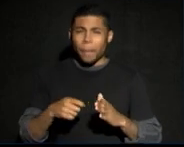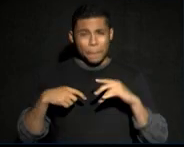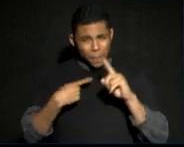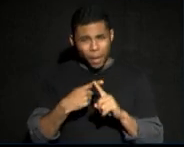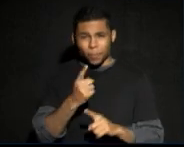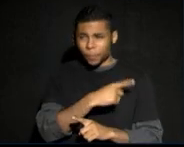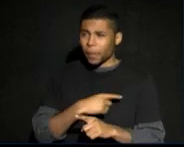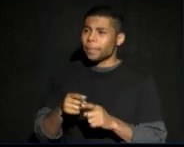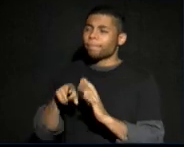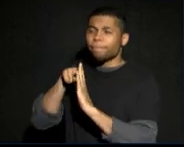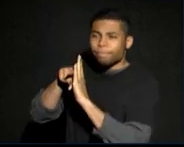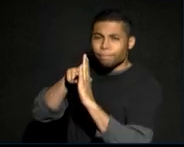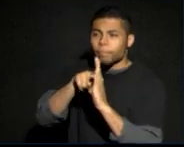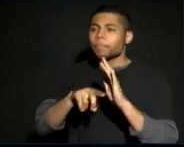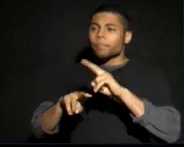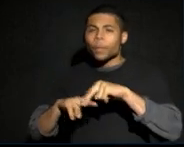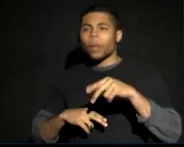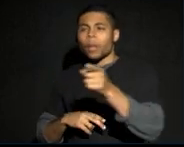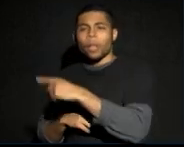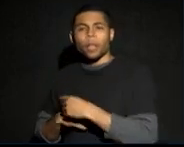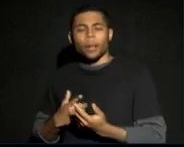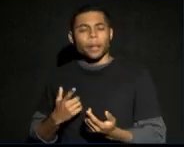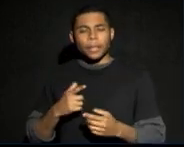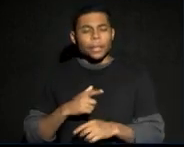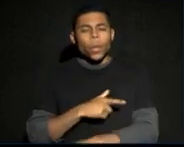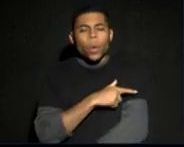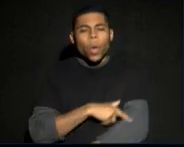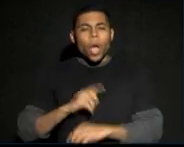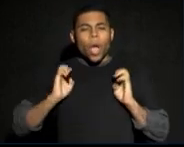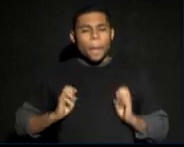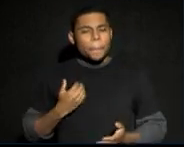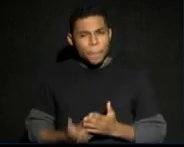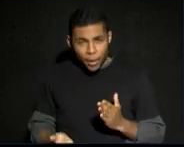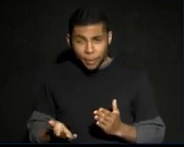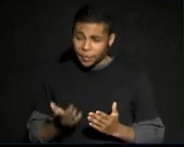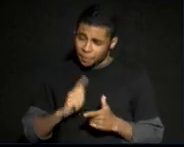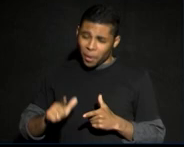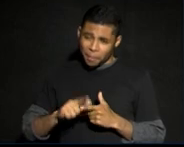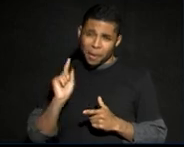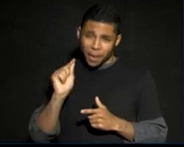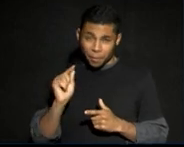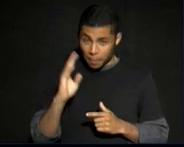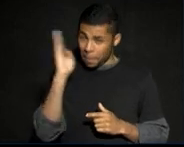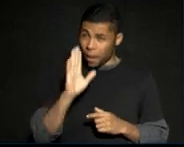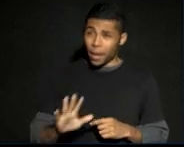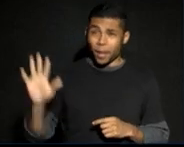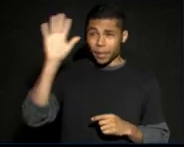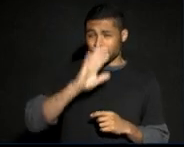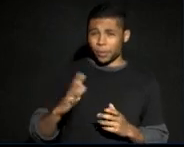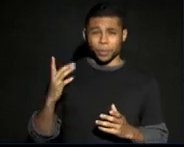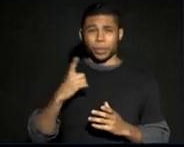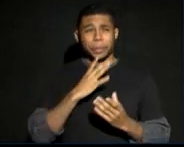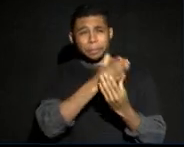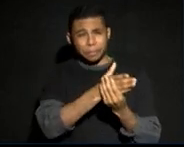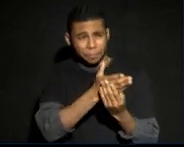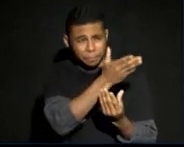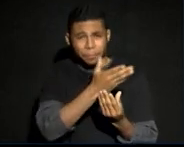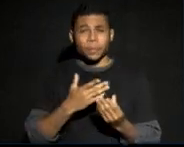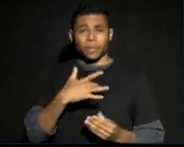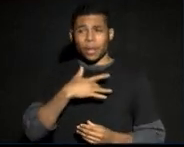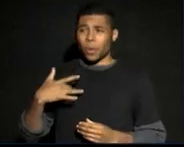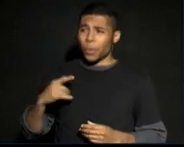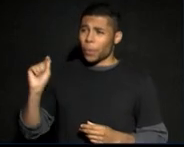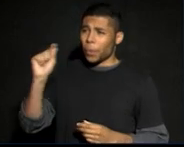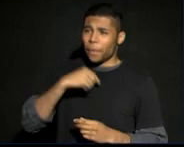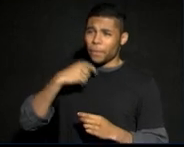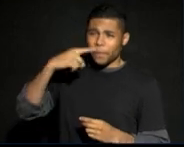investigações de Desvio de Conduta é esse problema tá aí e tá aí tá no Brasil inteiro tá no judiciário tá